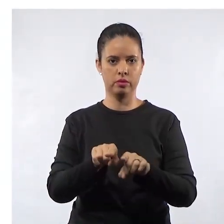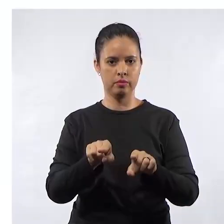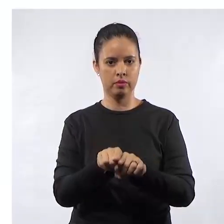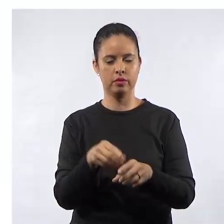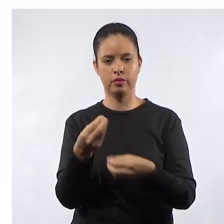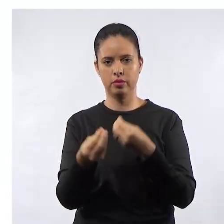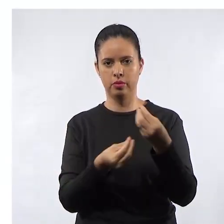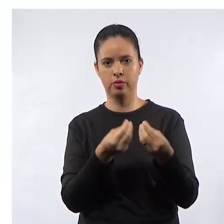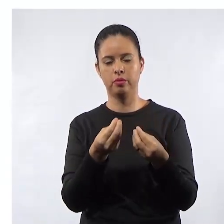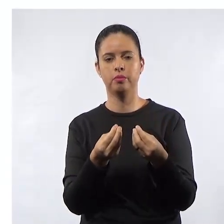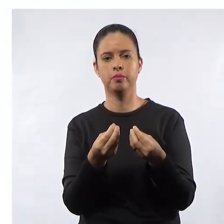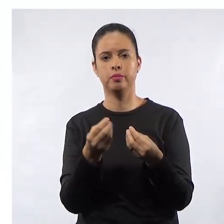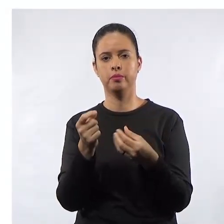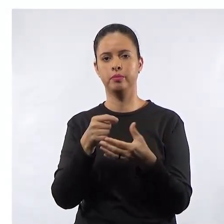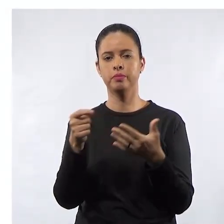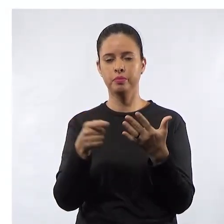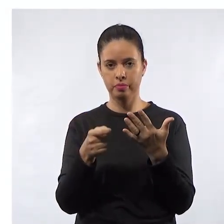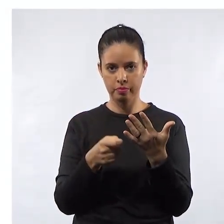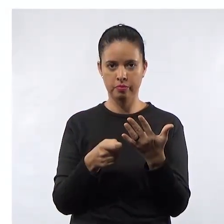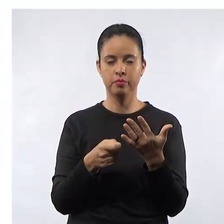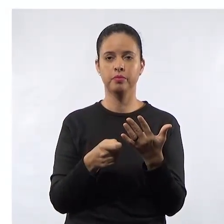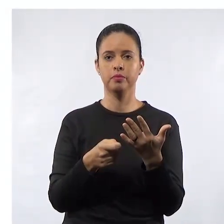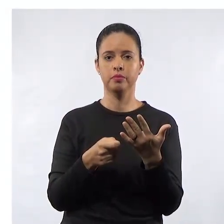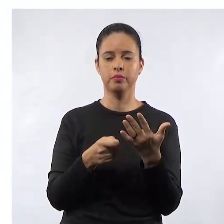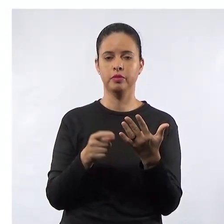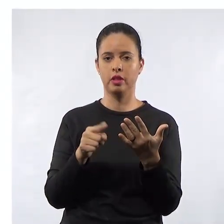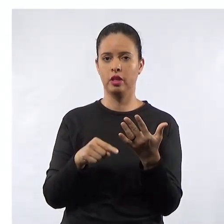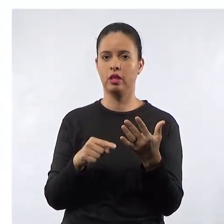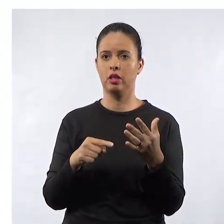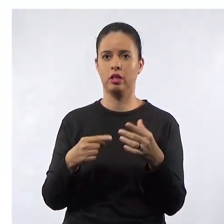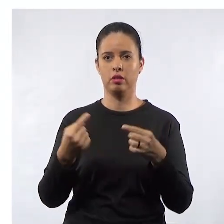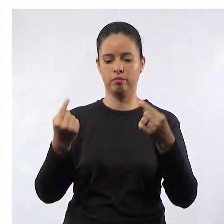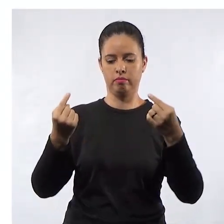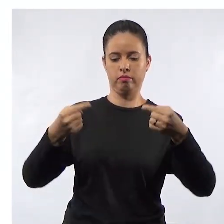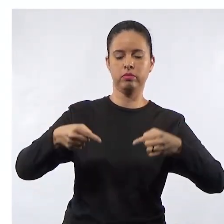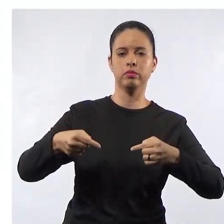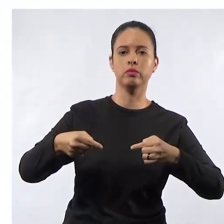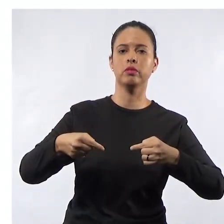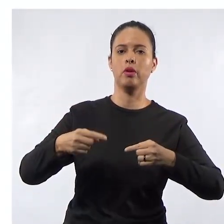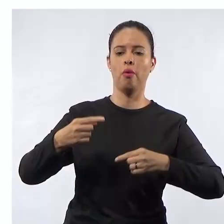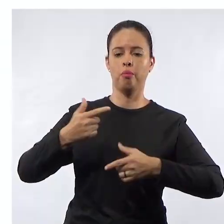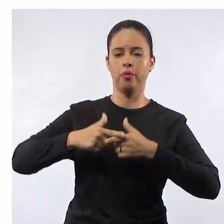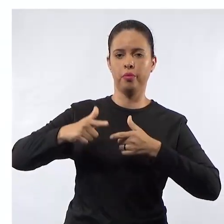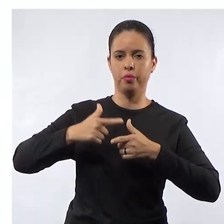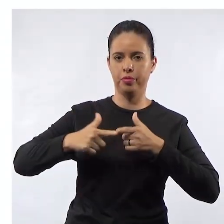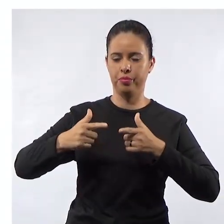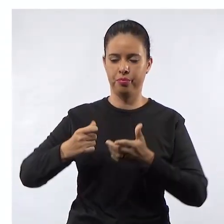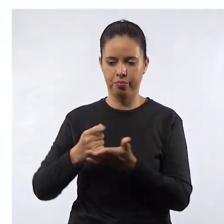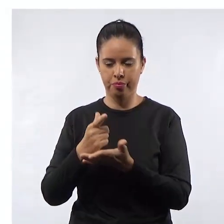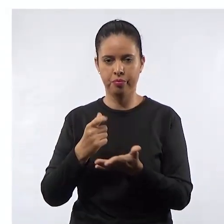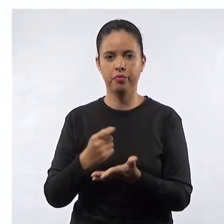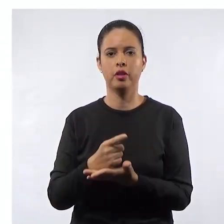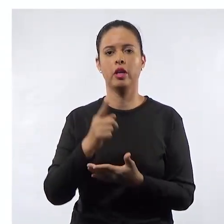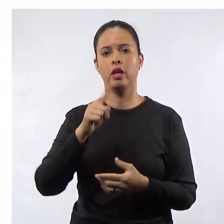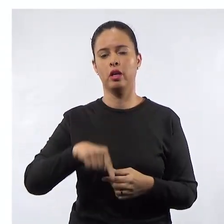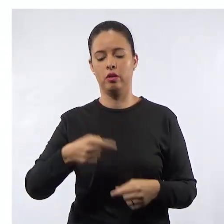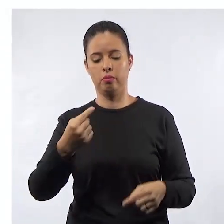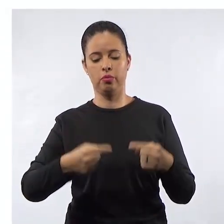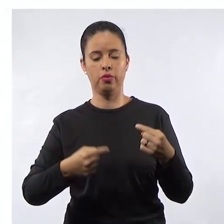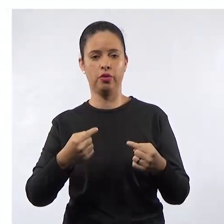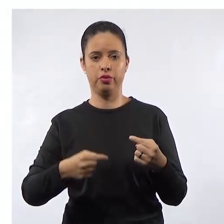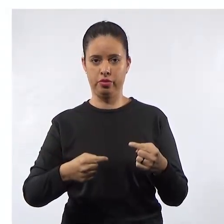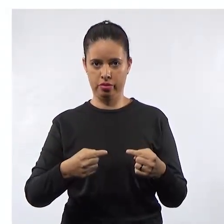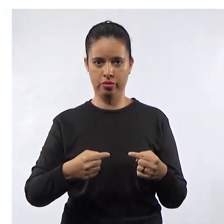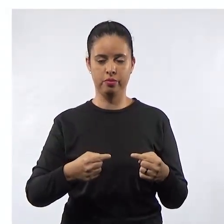tá? Assim como de mecanismos alternativos na solução de conflitos de consumo, tá? Então, tudo isso aqui